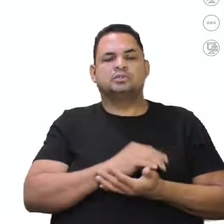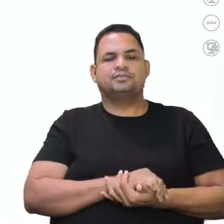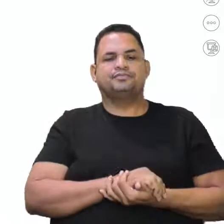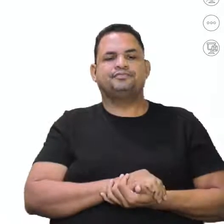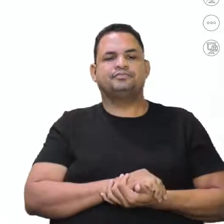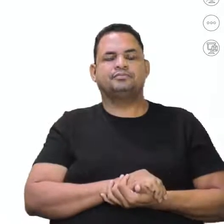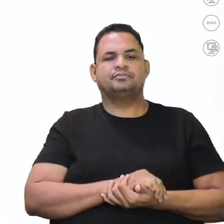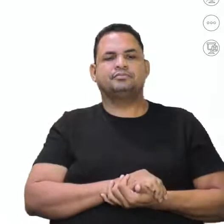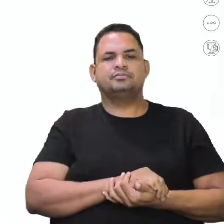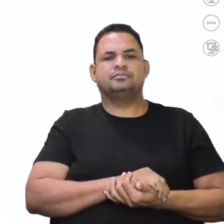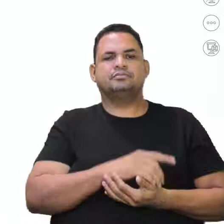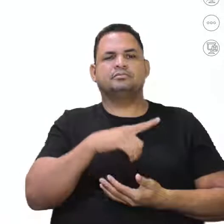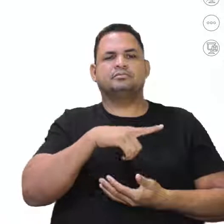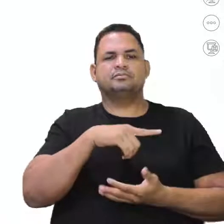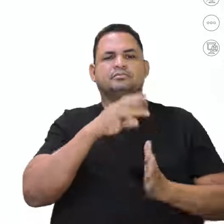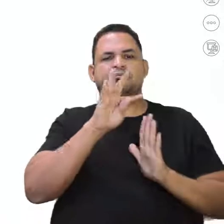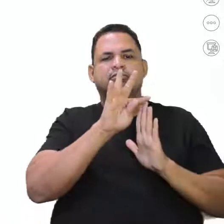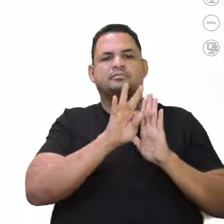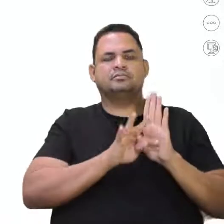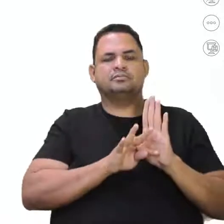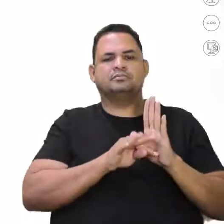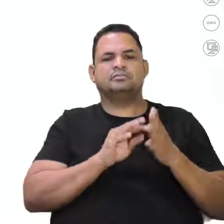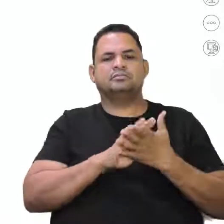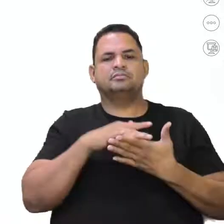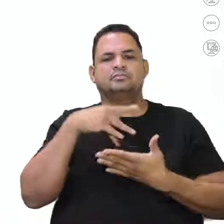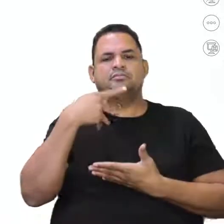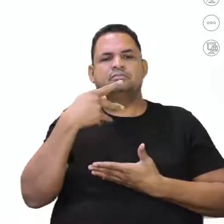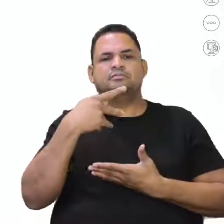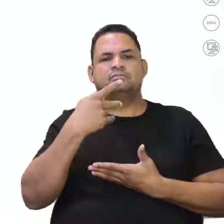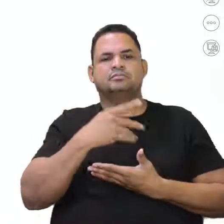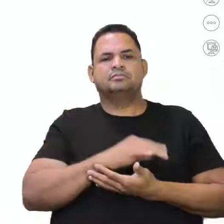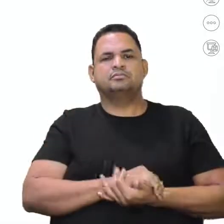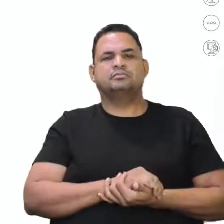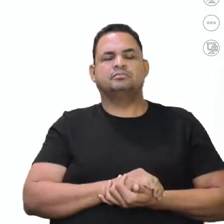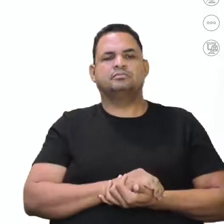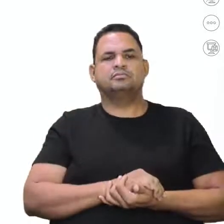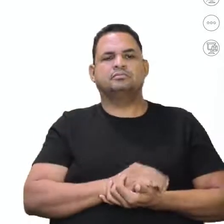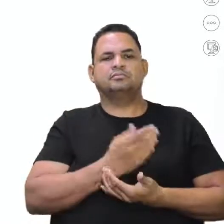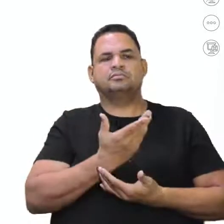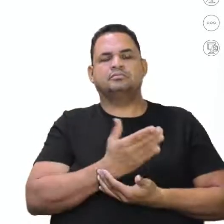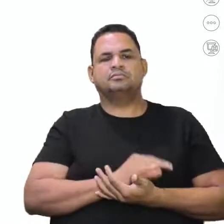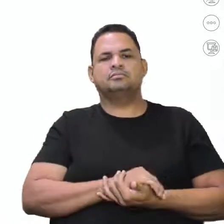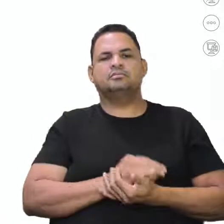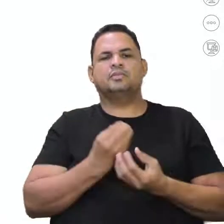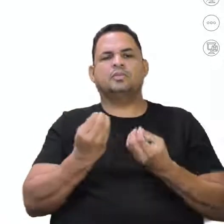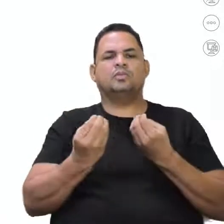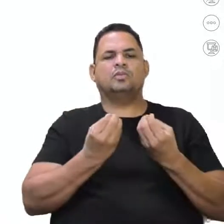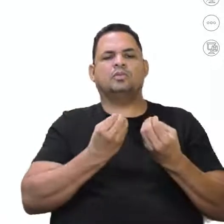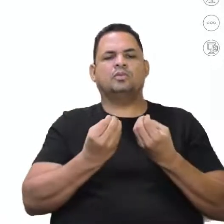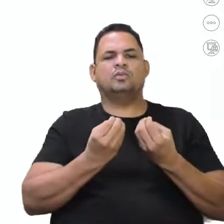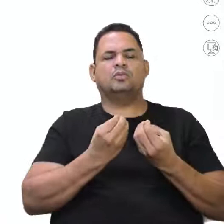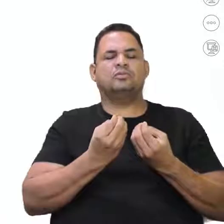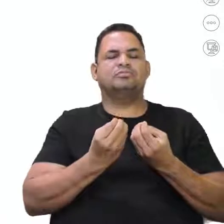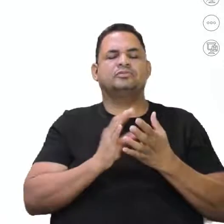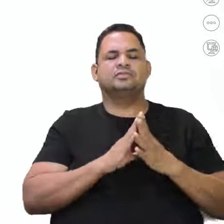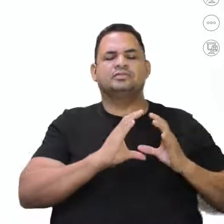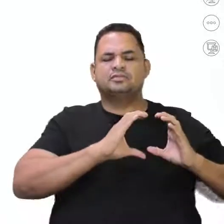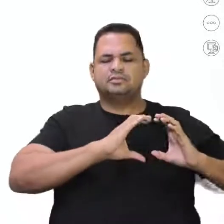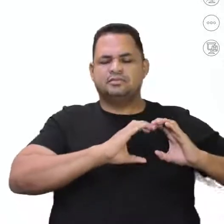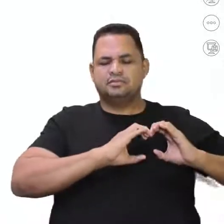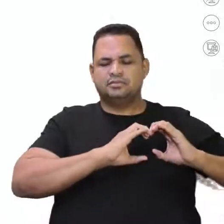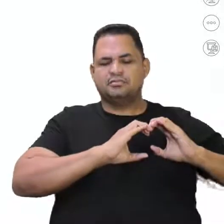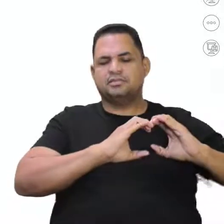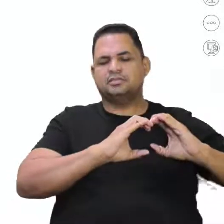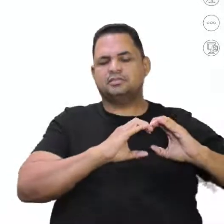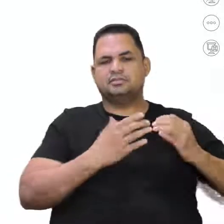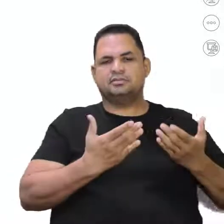reading. Temos aqui um texto, tá? Um texto que fala How do you fall in love? Como você se apaixona?